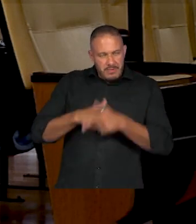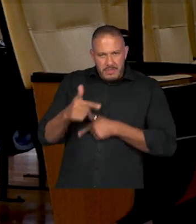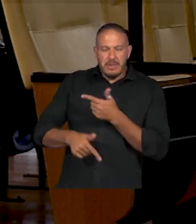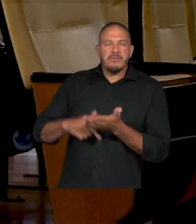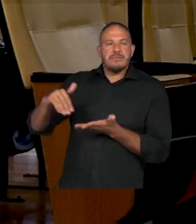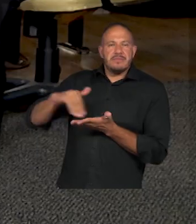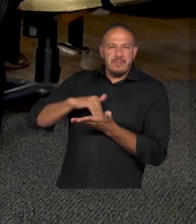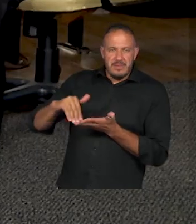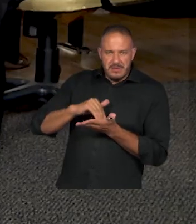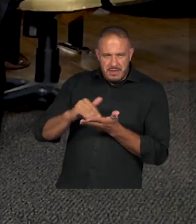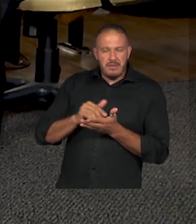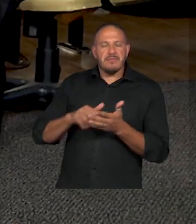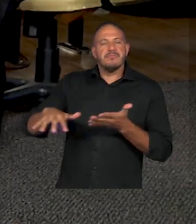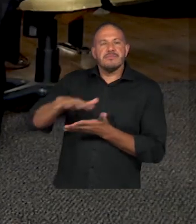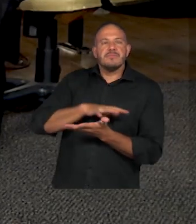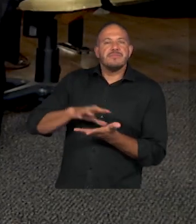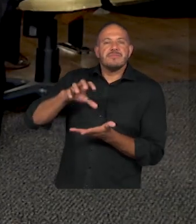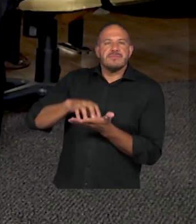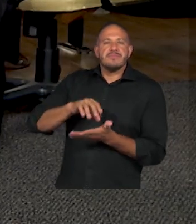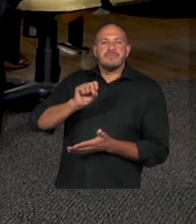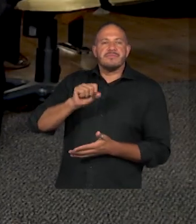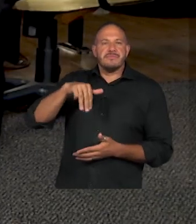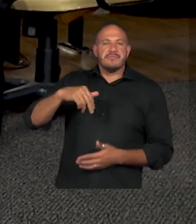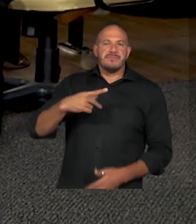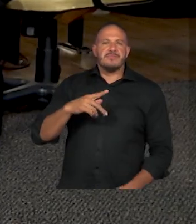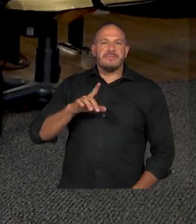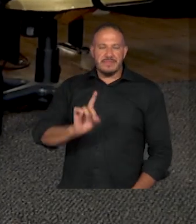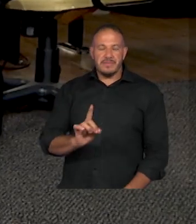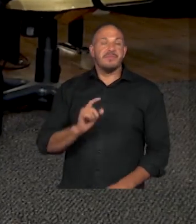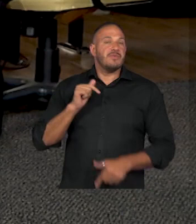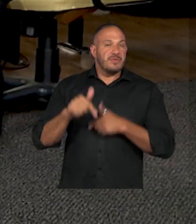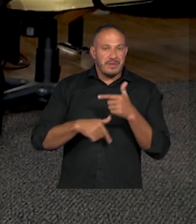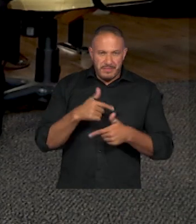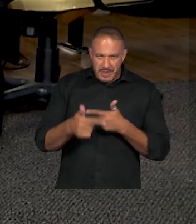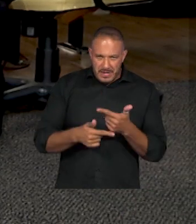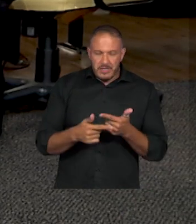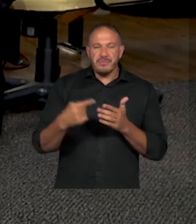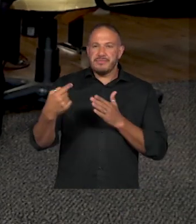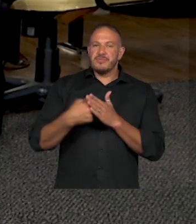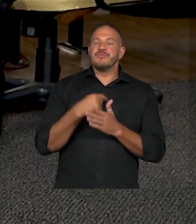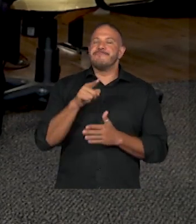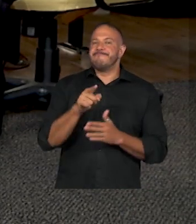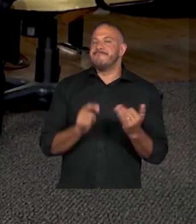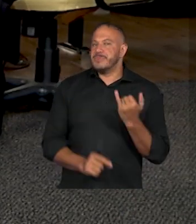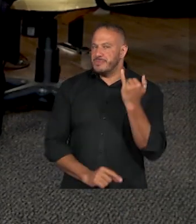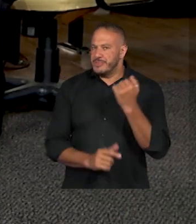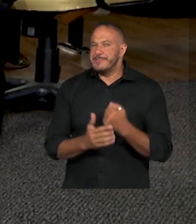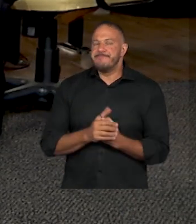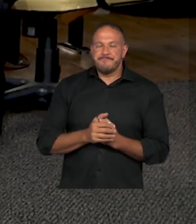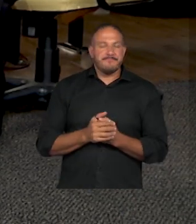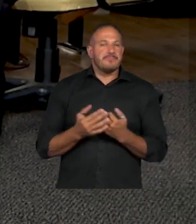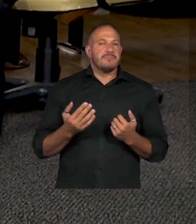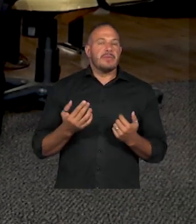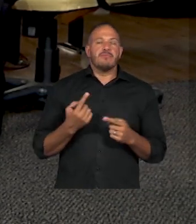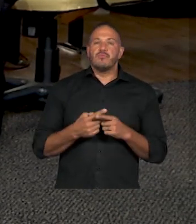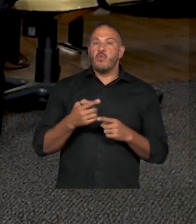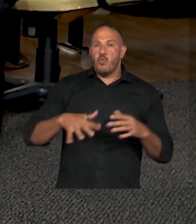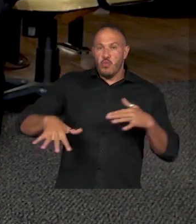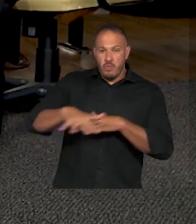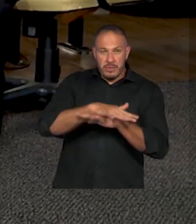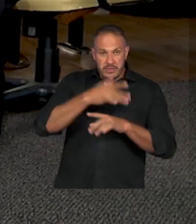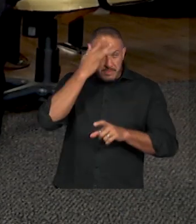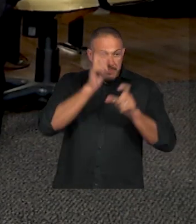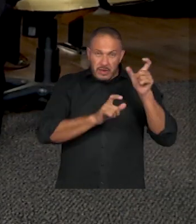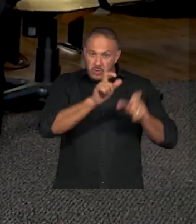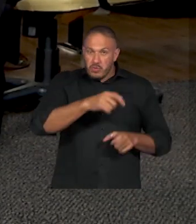com deficiência. O trabalho, a pergunta é muito importante, porque muita gente no nosso